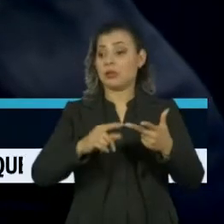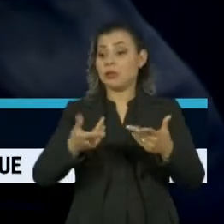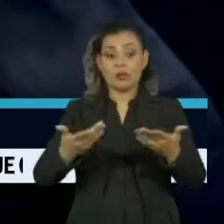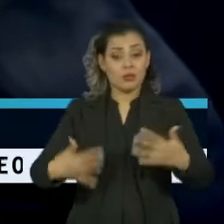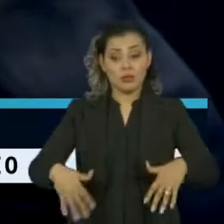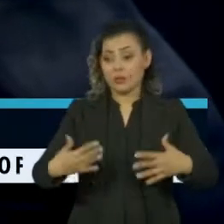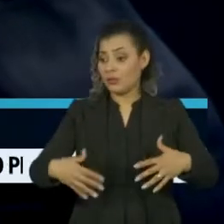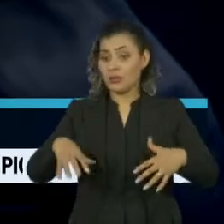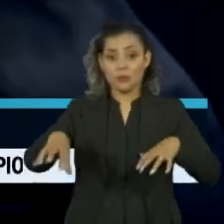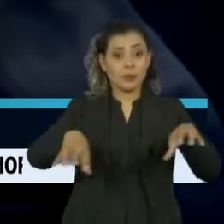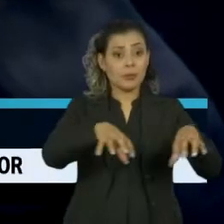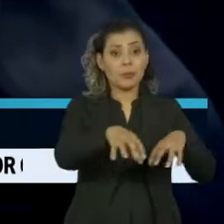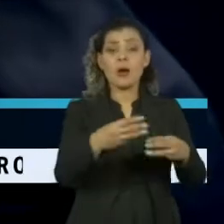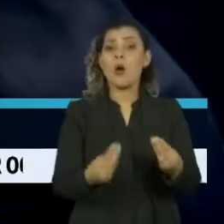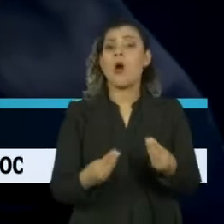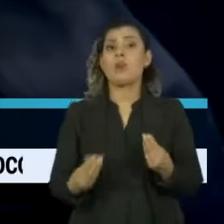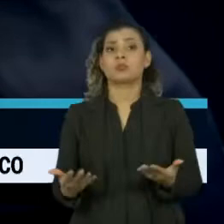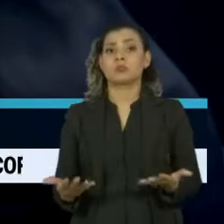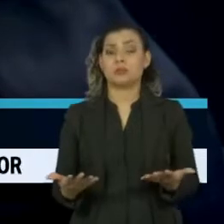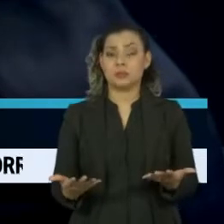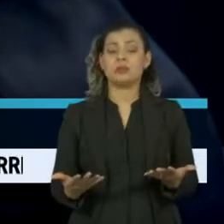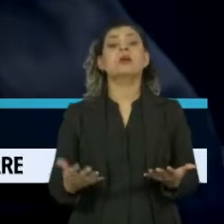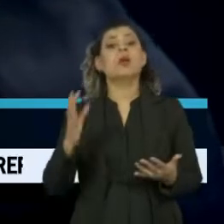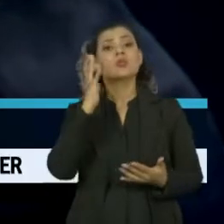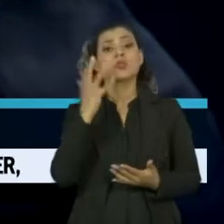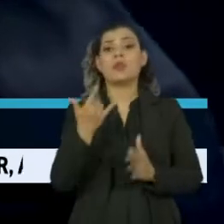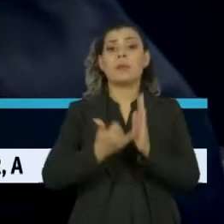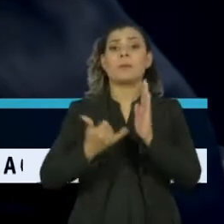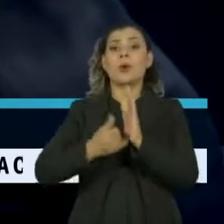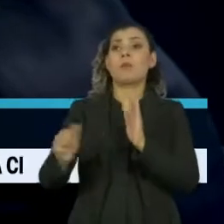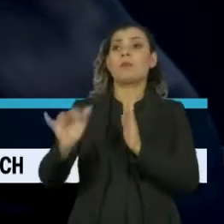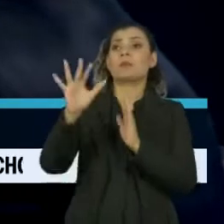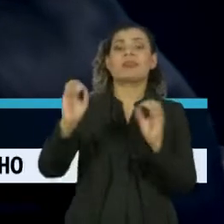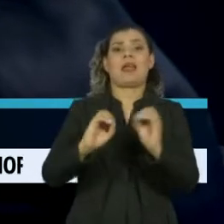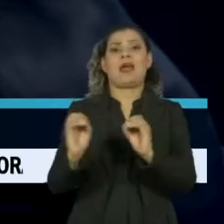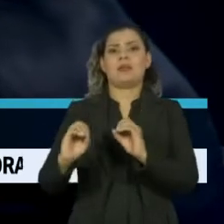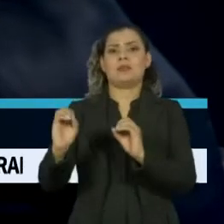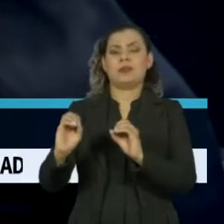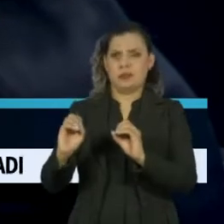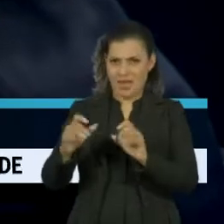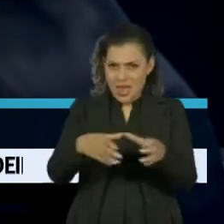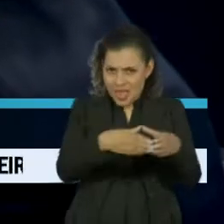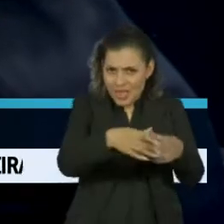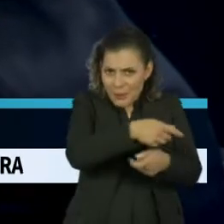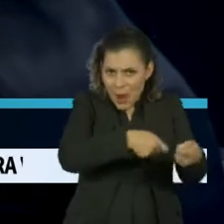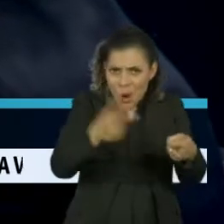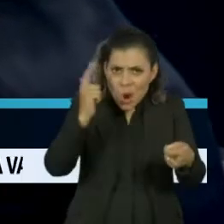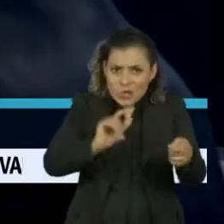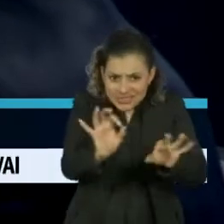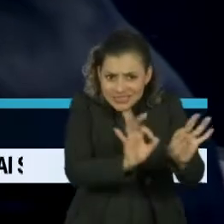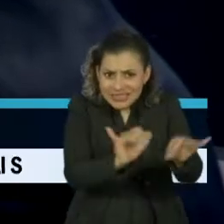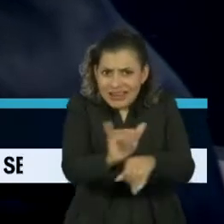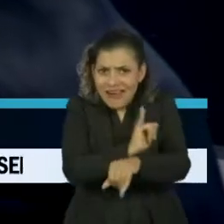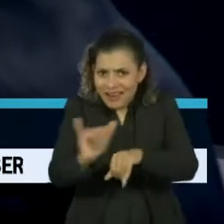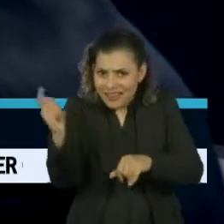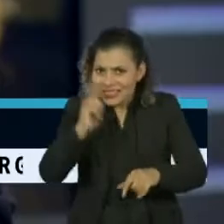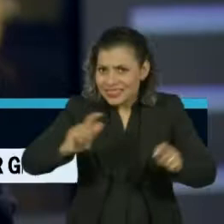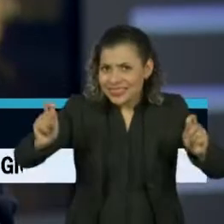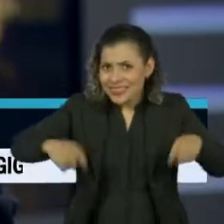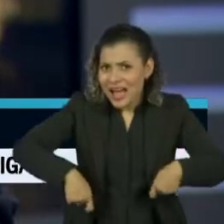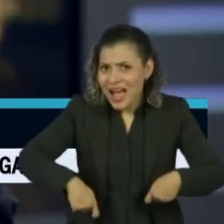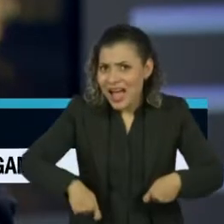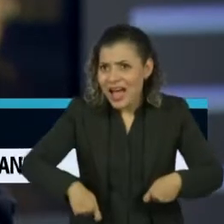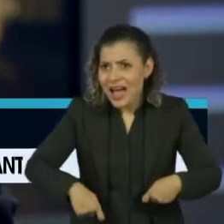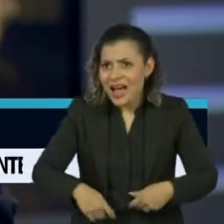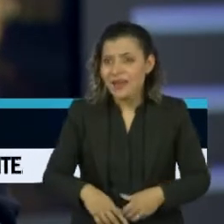enfrentaram as corporações do funcionalismo e também não aumentar impostos será que a equipe econômica vai conseguir montar esse quebra-cabeça